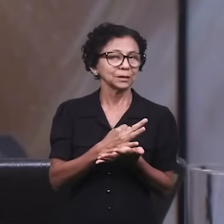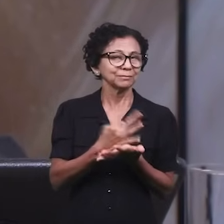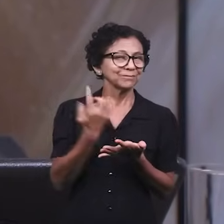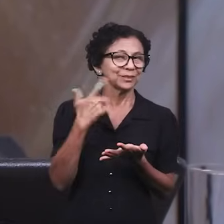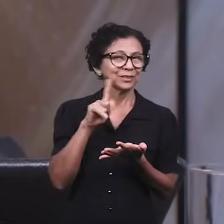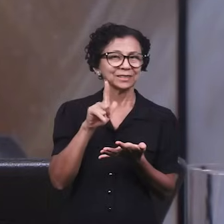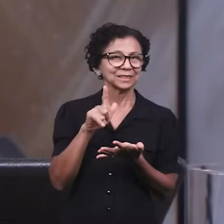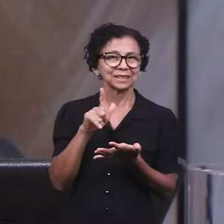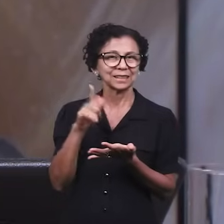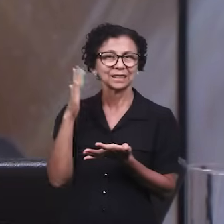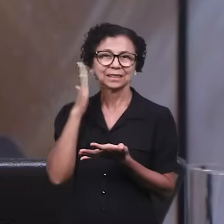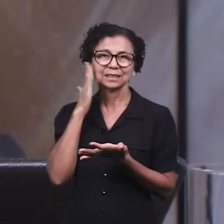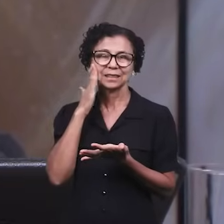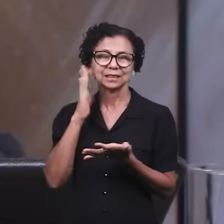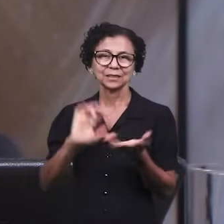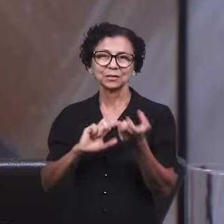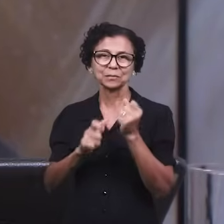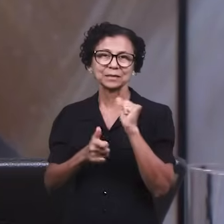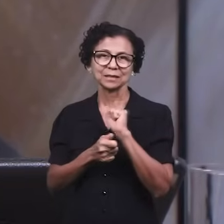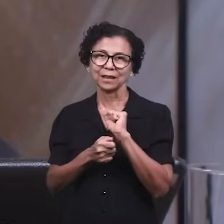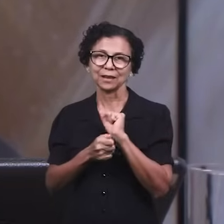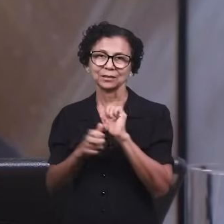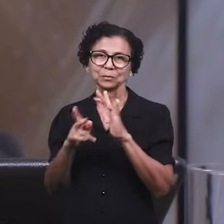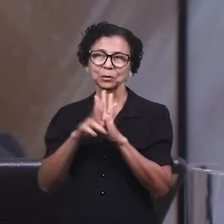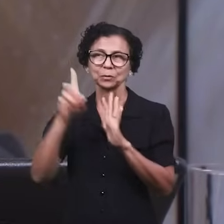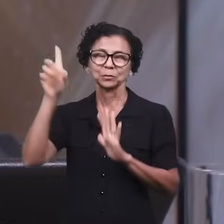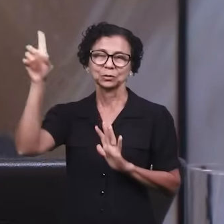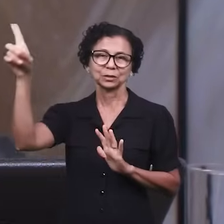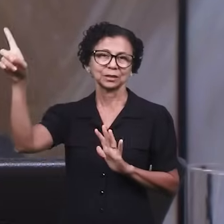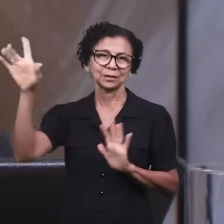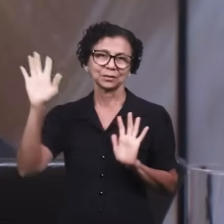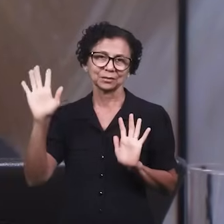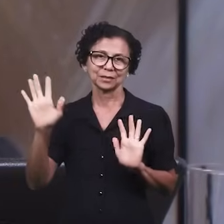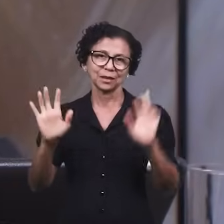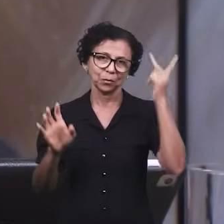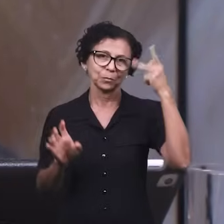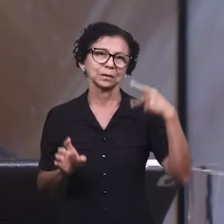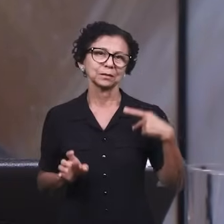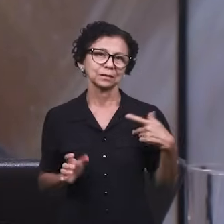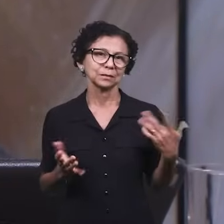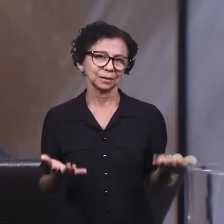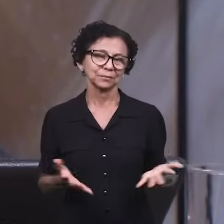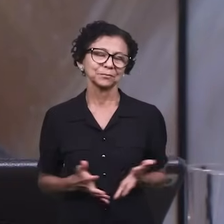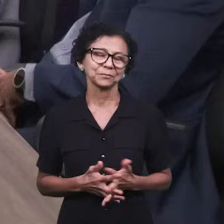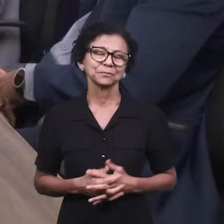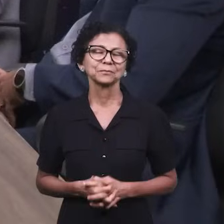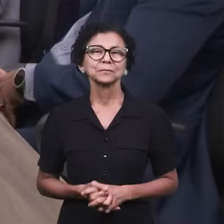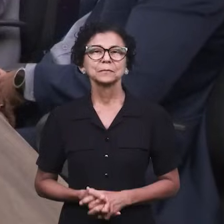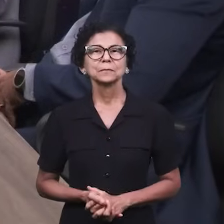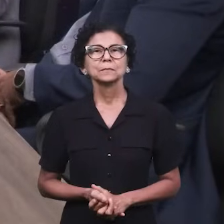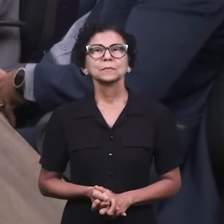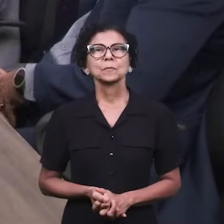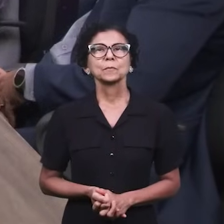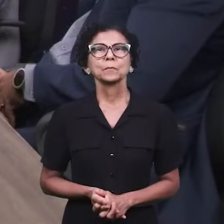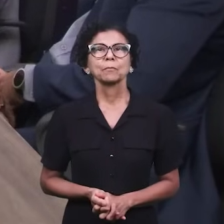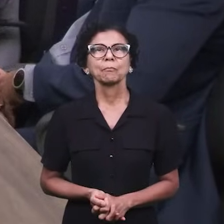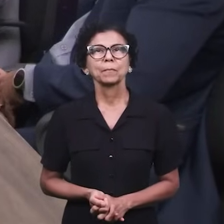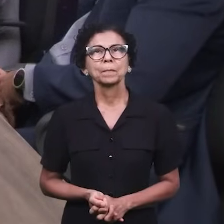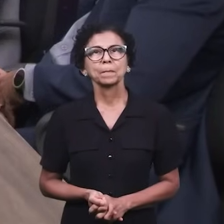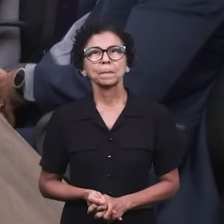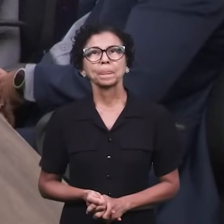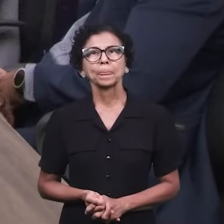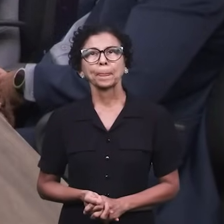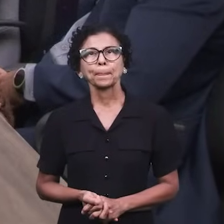nos mistérios de Deus, porque são da quarta medida. Não vem de Deus, mas vem do homem. Muito bem, né? É uma